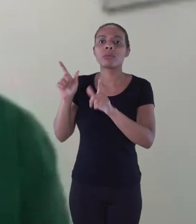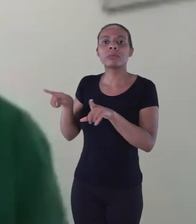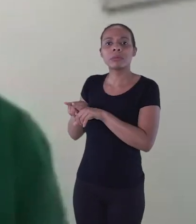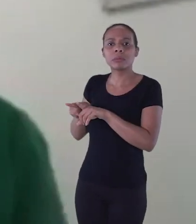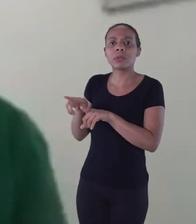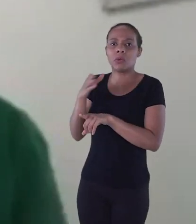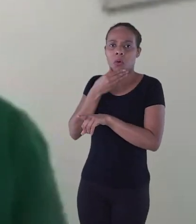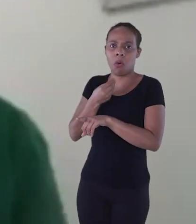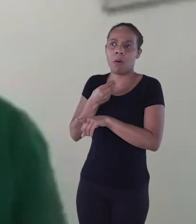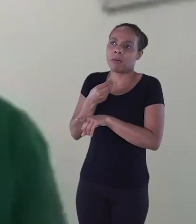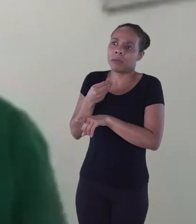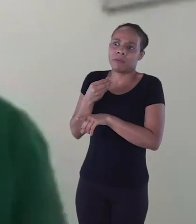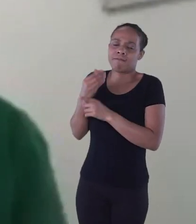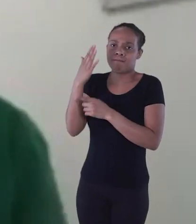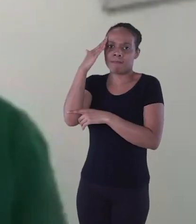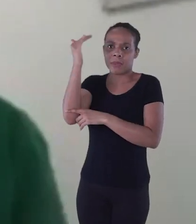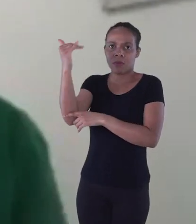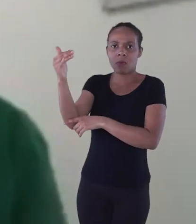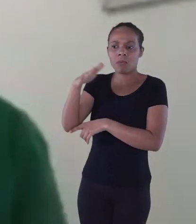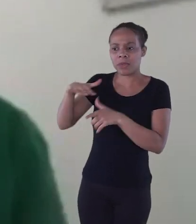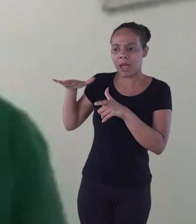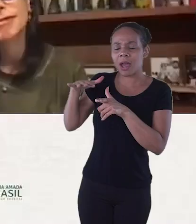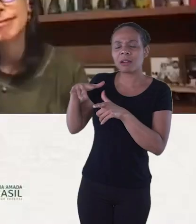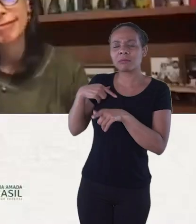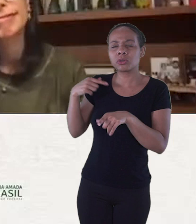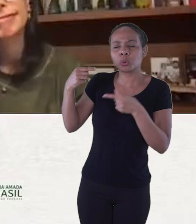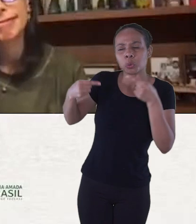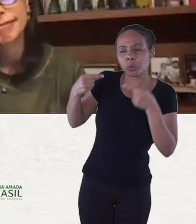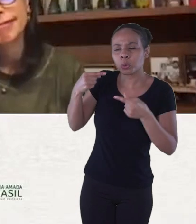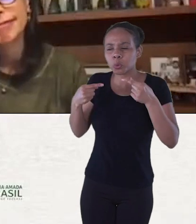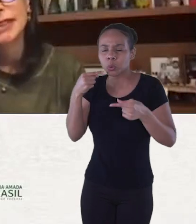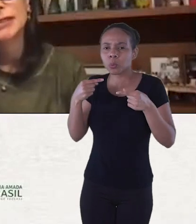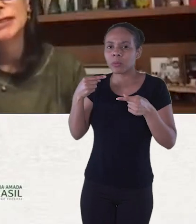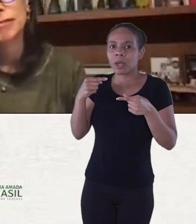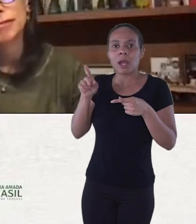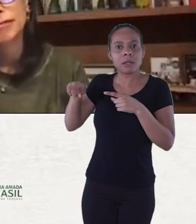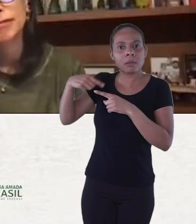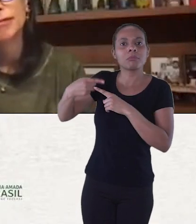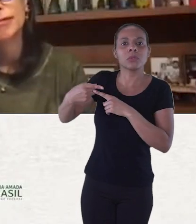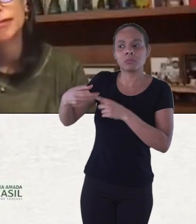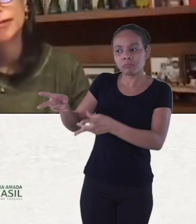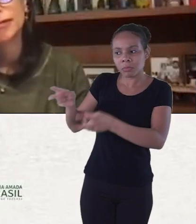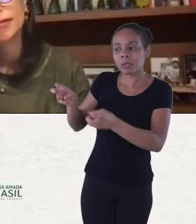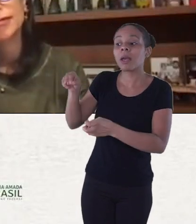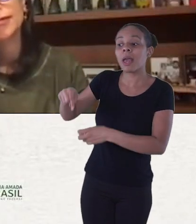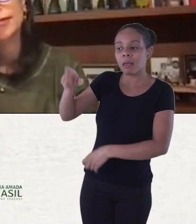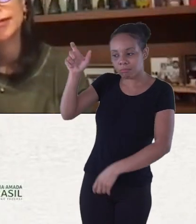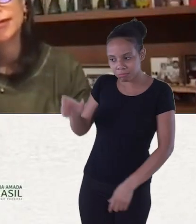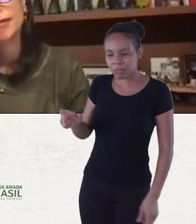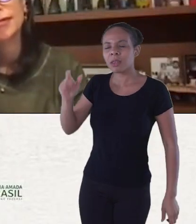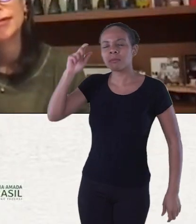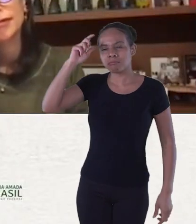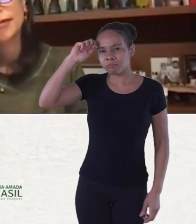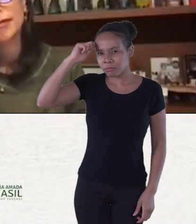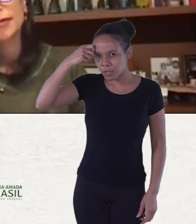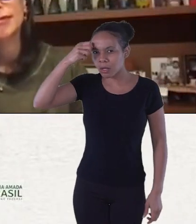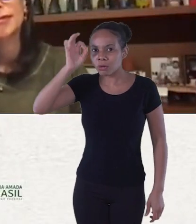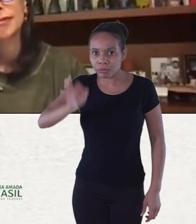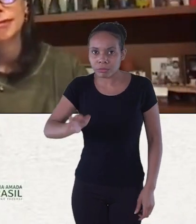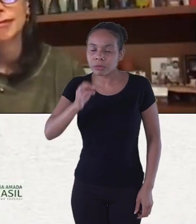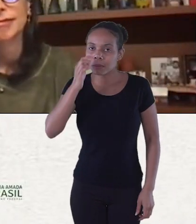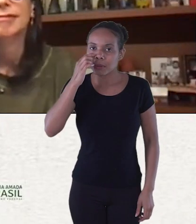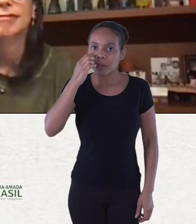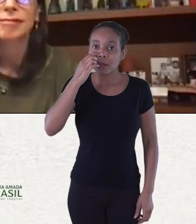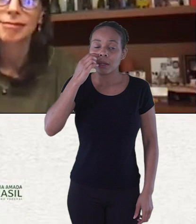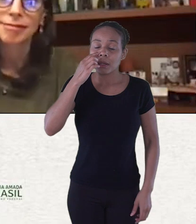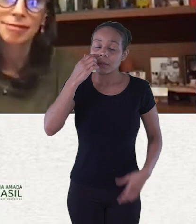determinado modelo de cultura negra no Brasil. Então, isso é muito interessante, né? Para vários aspectos